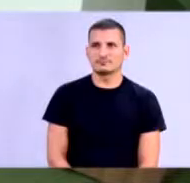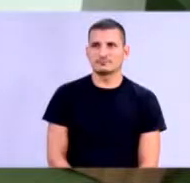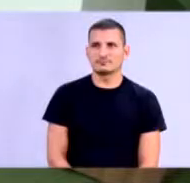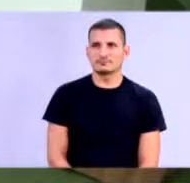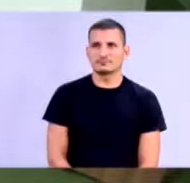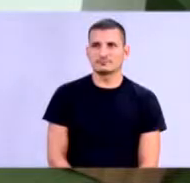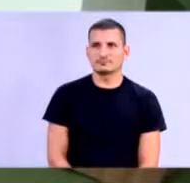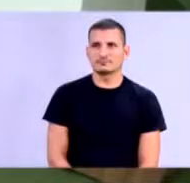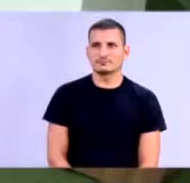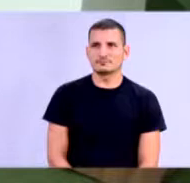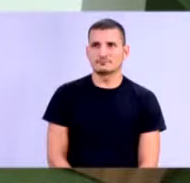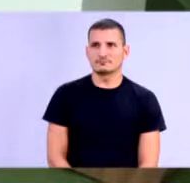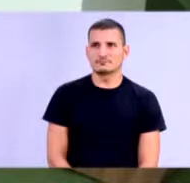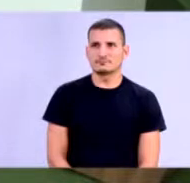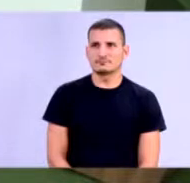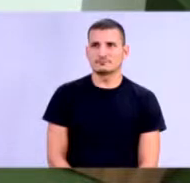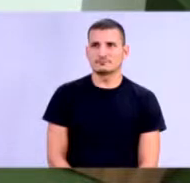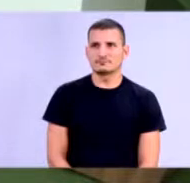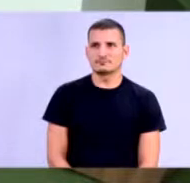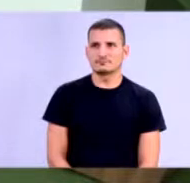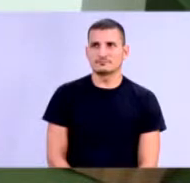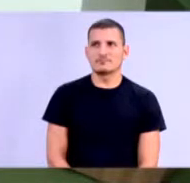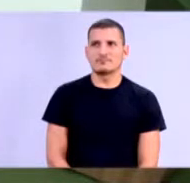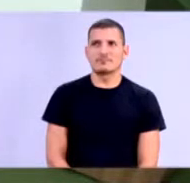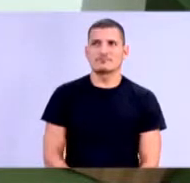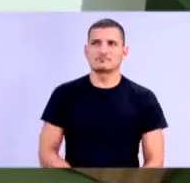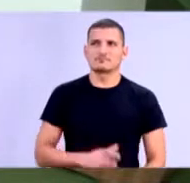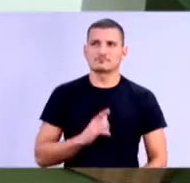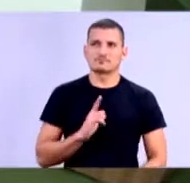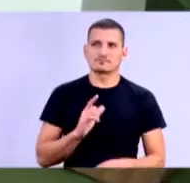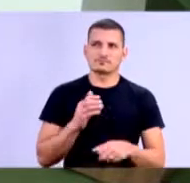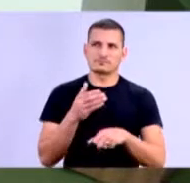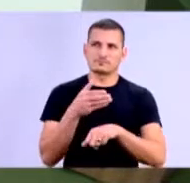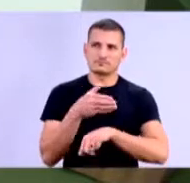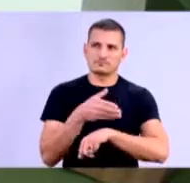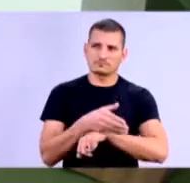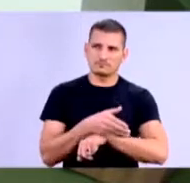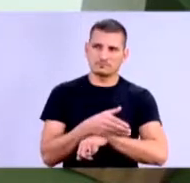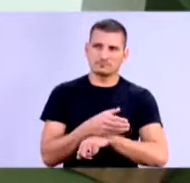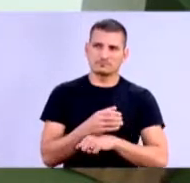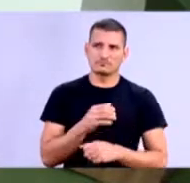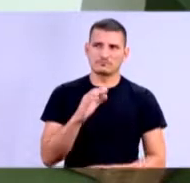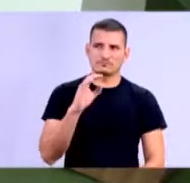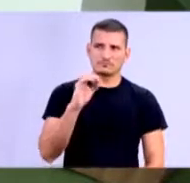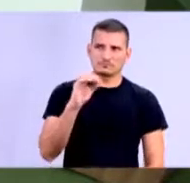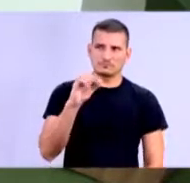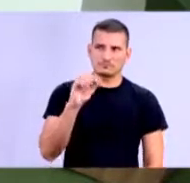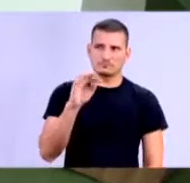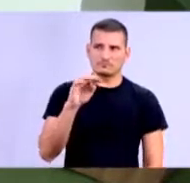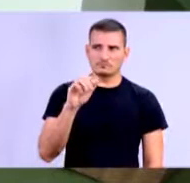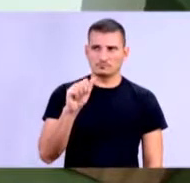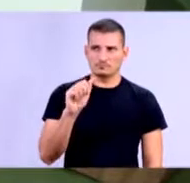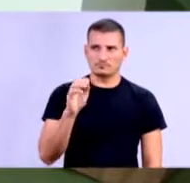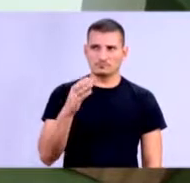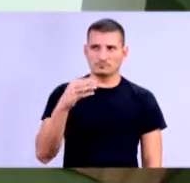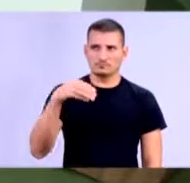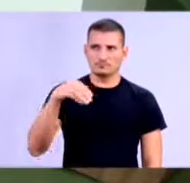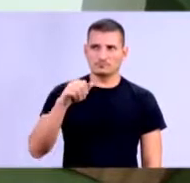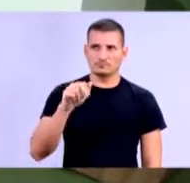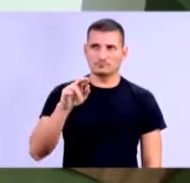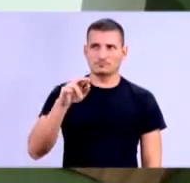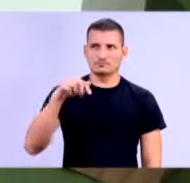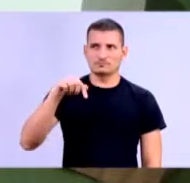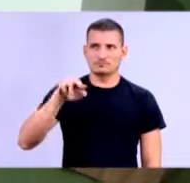nós temos aqui, né, a participação, mais uma vez, de Costa Marques, que é o aluno